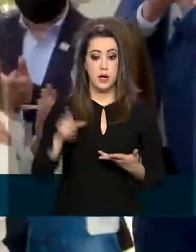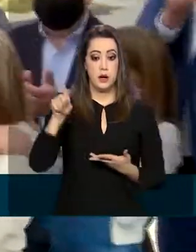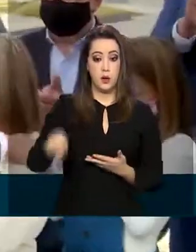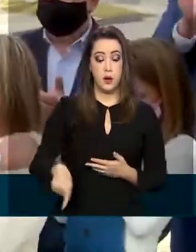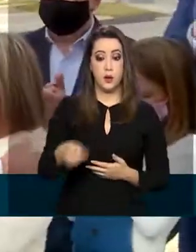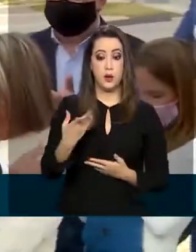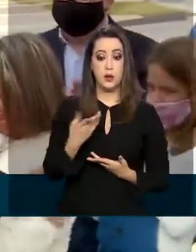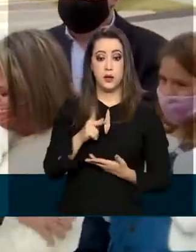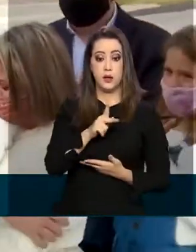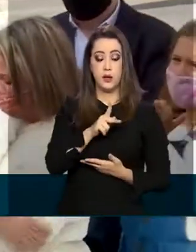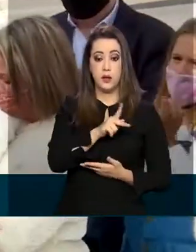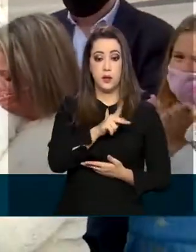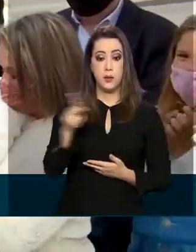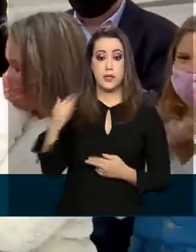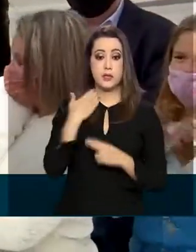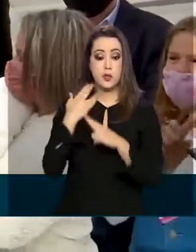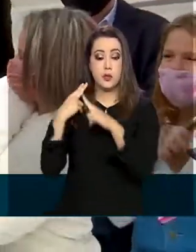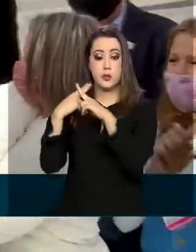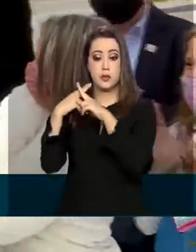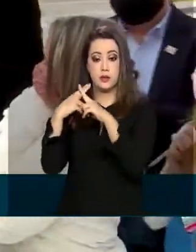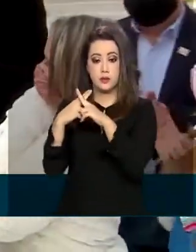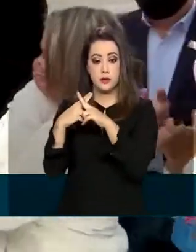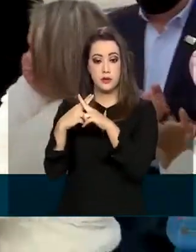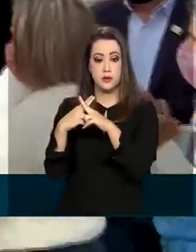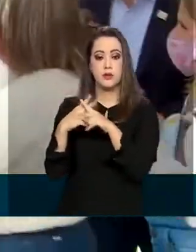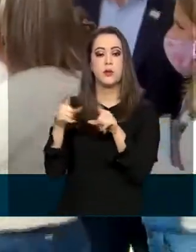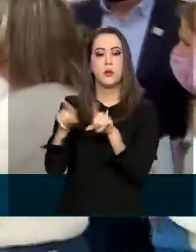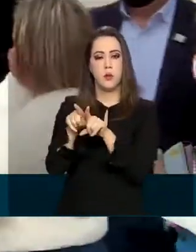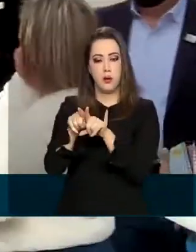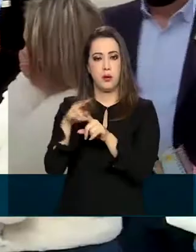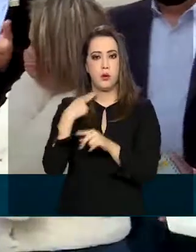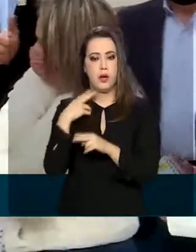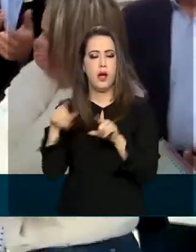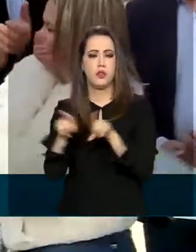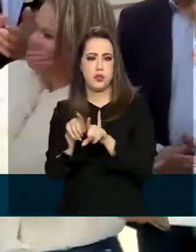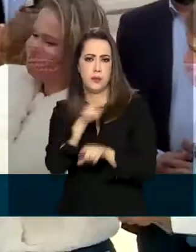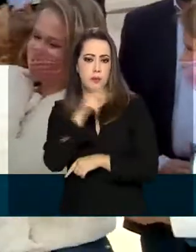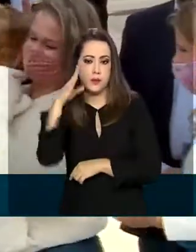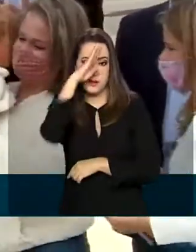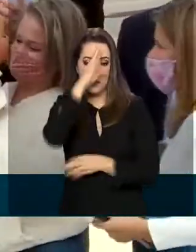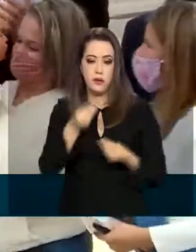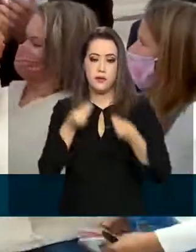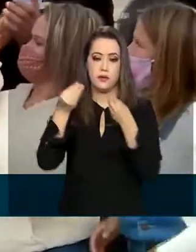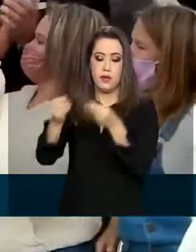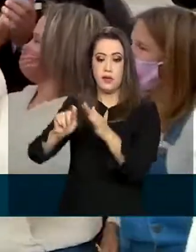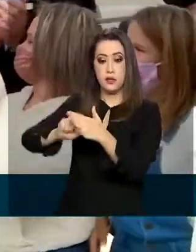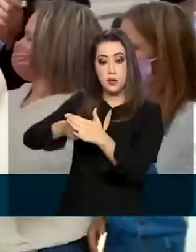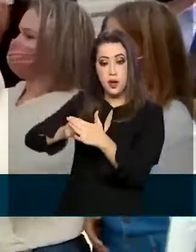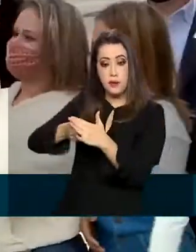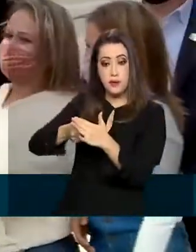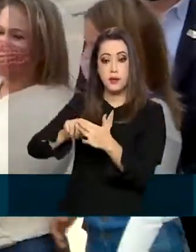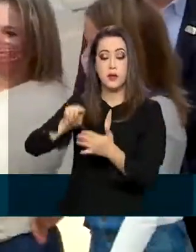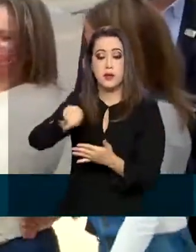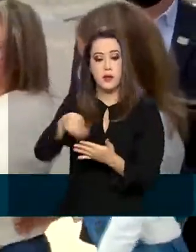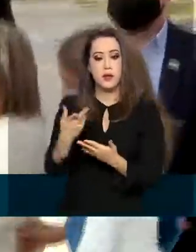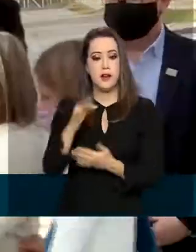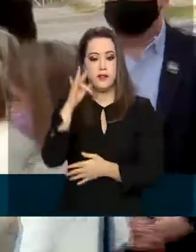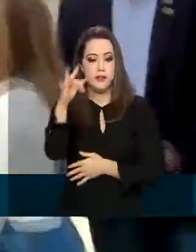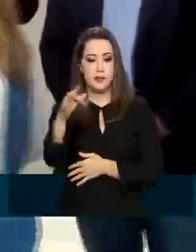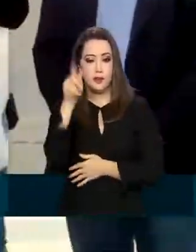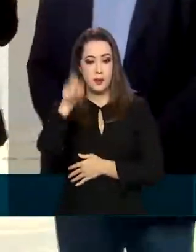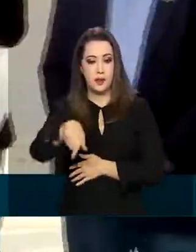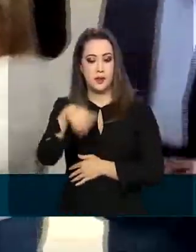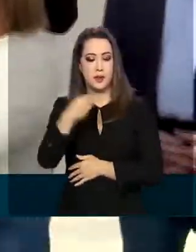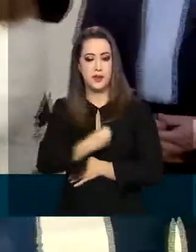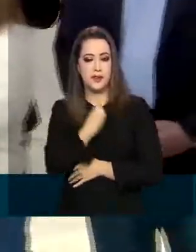Presidente entregando, então, a chave, presidente, o presidente da Caixa Econômica Federal entregam, então, a chave à futura moradora, que